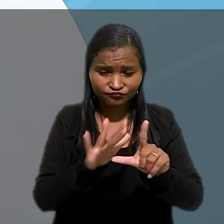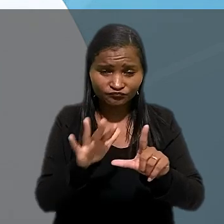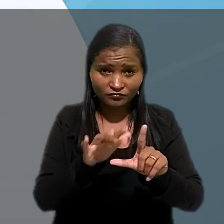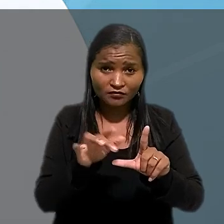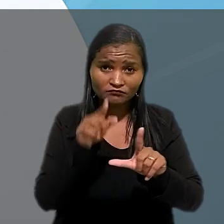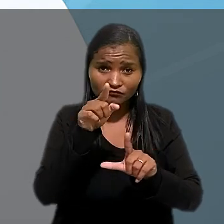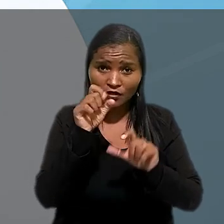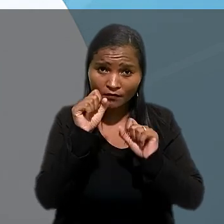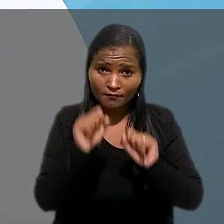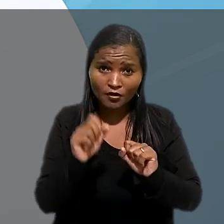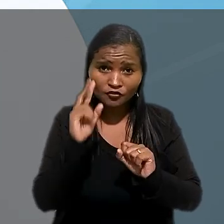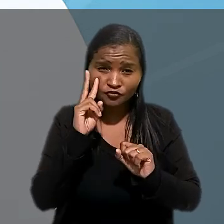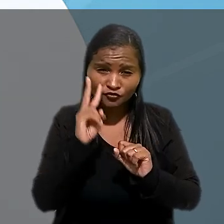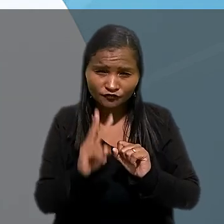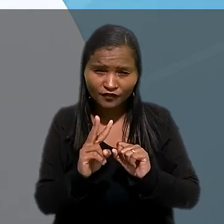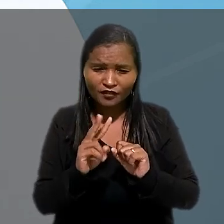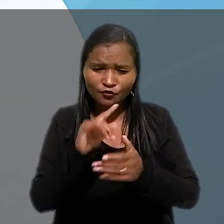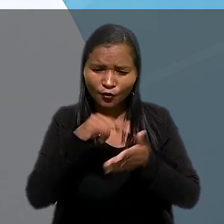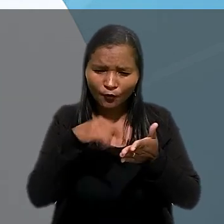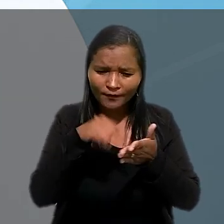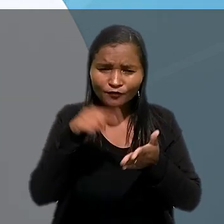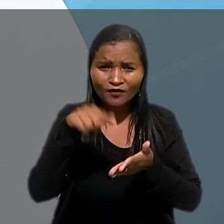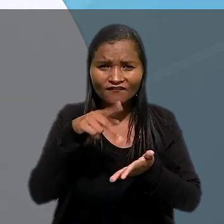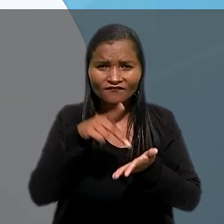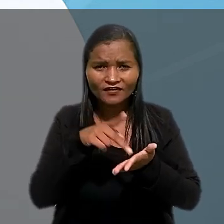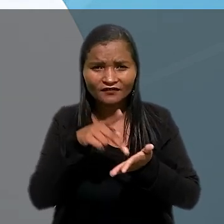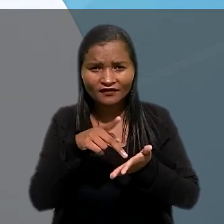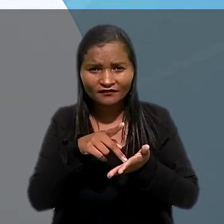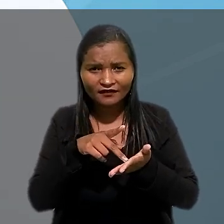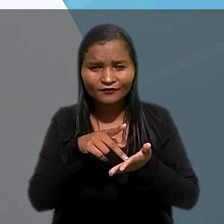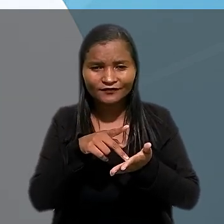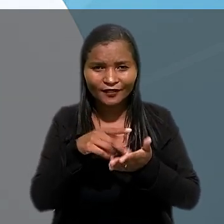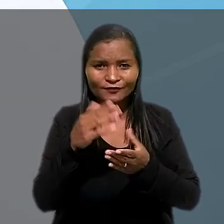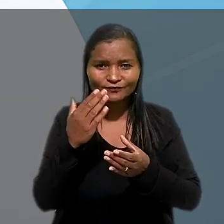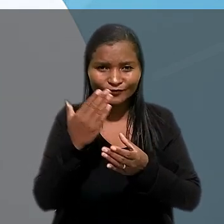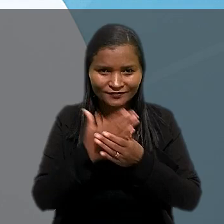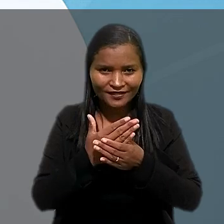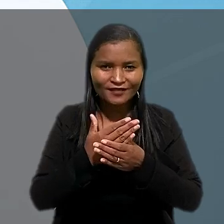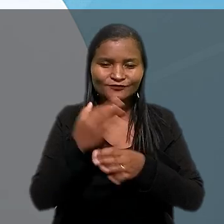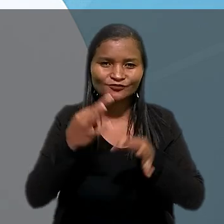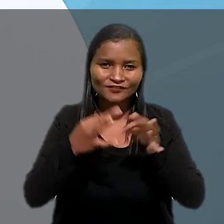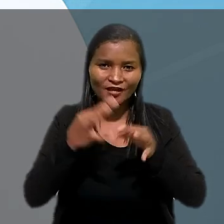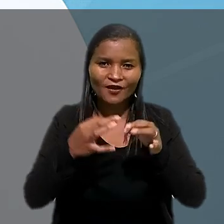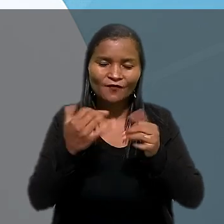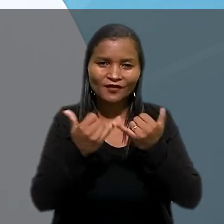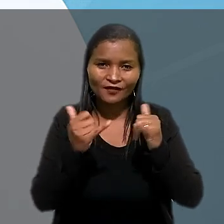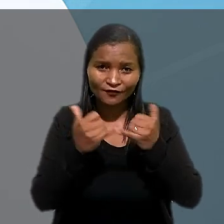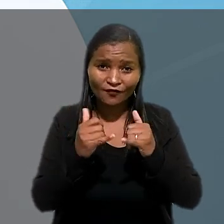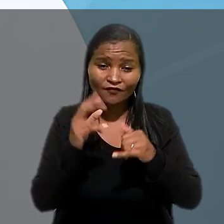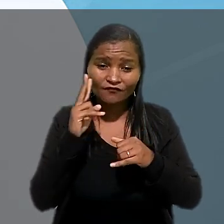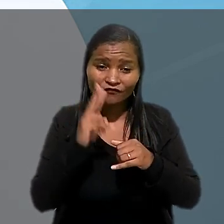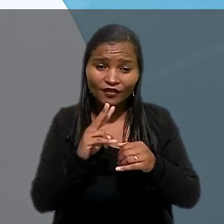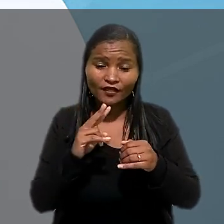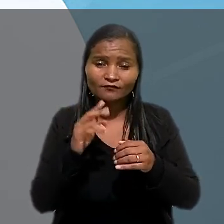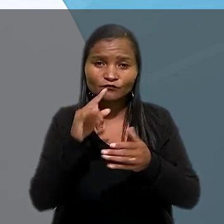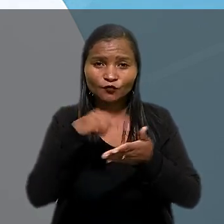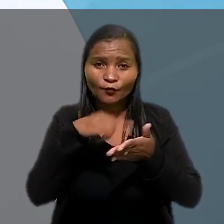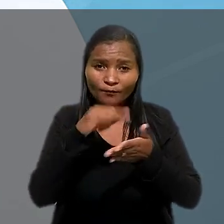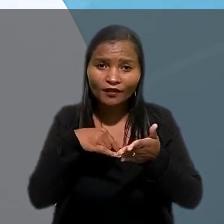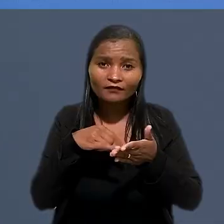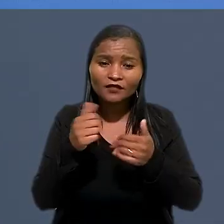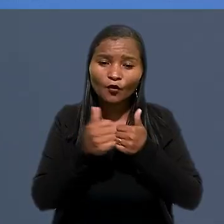página é possível consultar a autenticidade de documentos no processo judicial eletrônico, autenticar documentos e acompanhar as